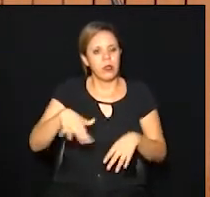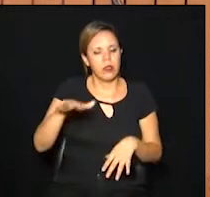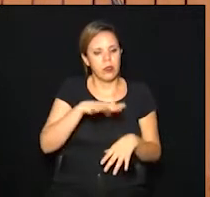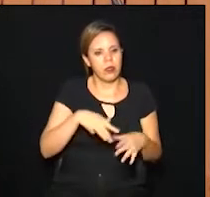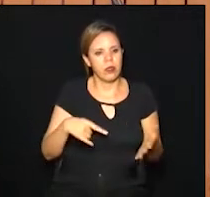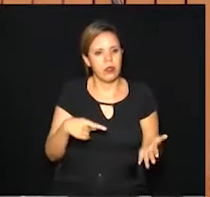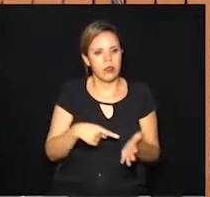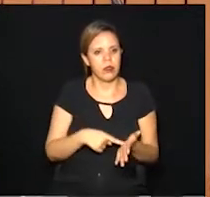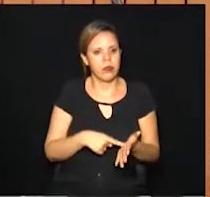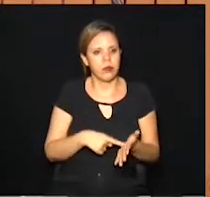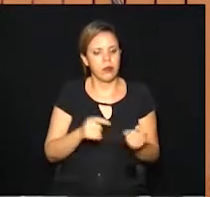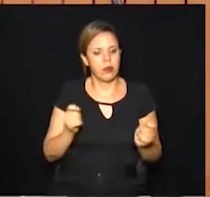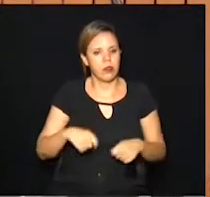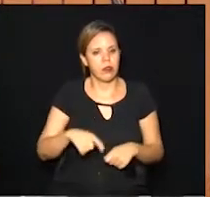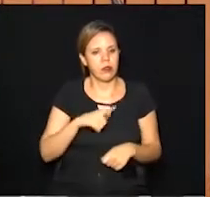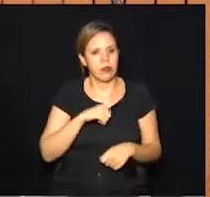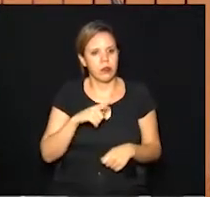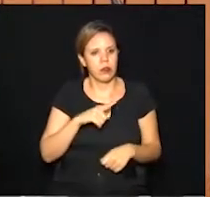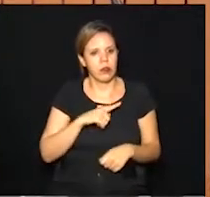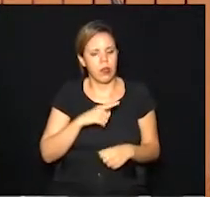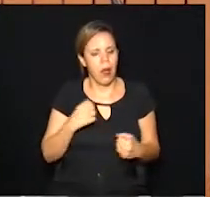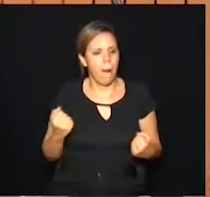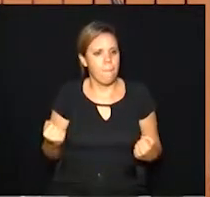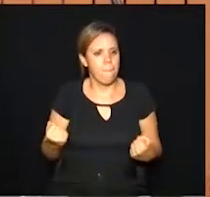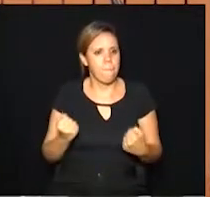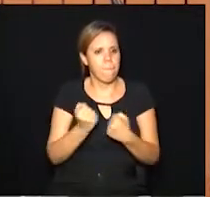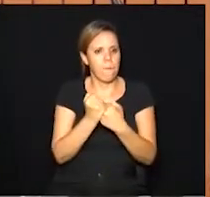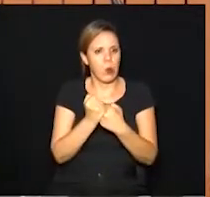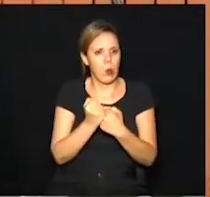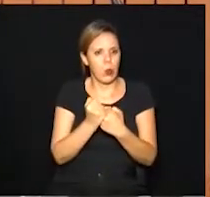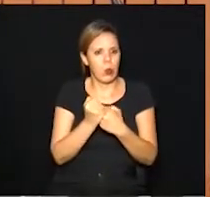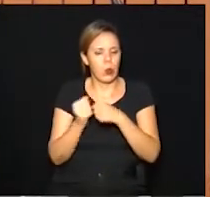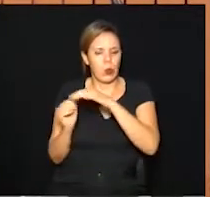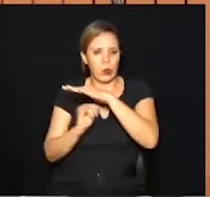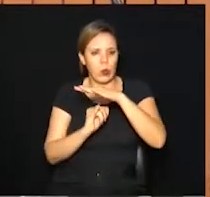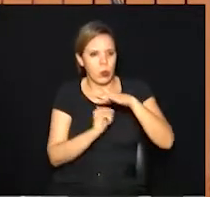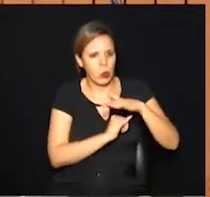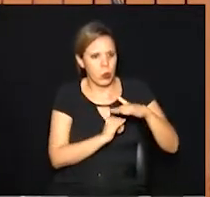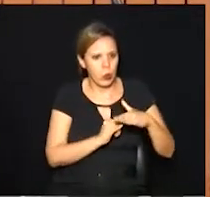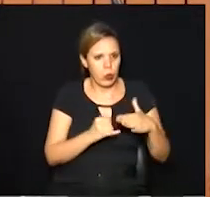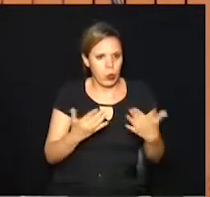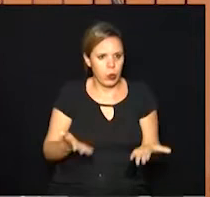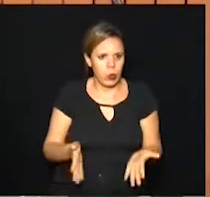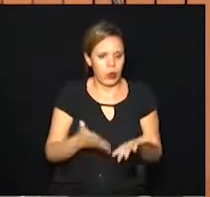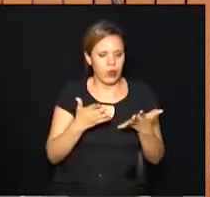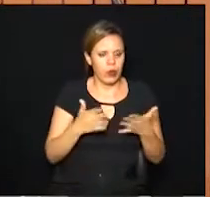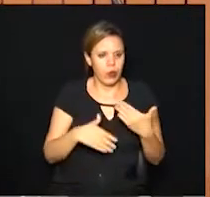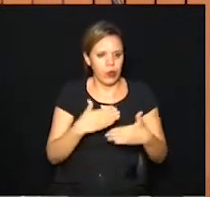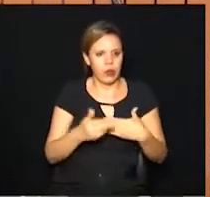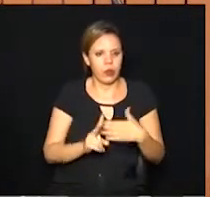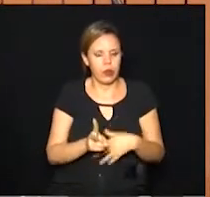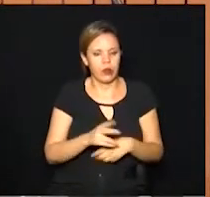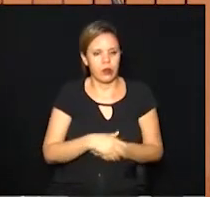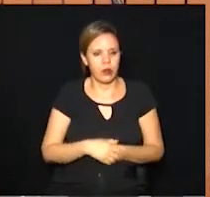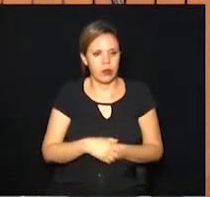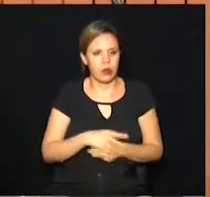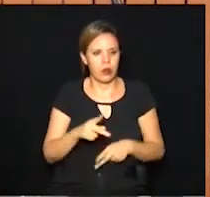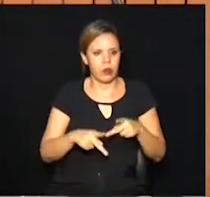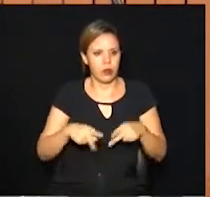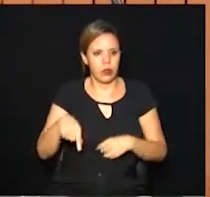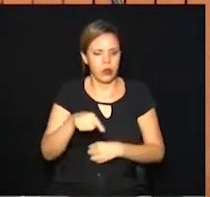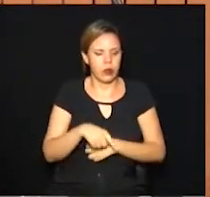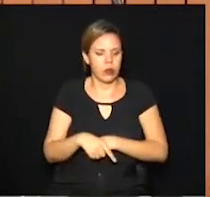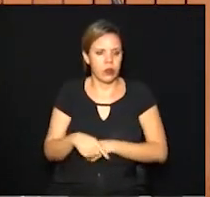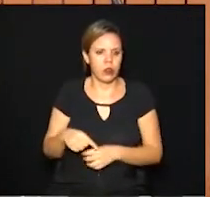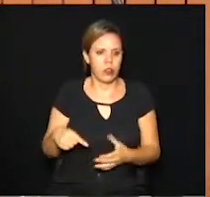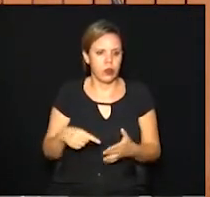denunciam, possam ter apoio das instituições para que essas denúncias sejam levadas à frente, para que as pessoas que denunciam